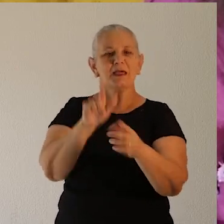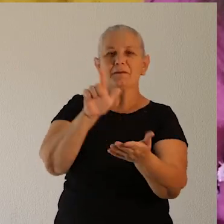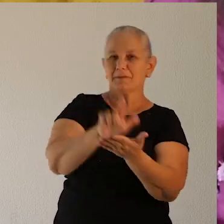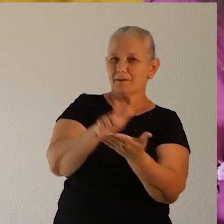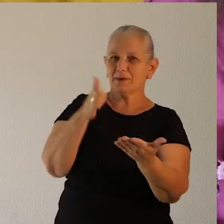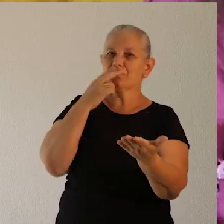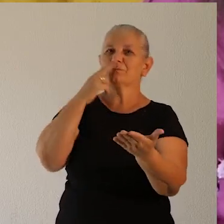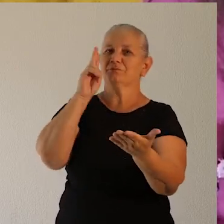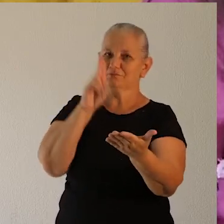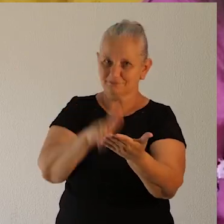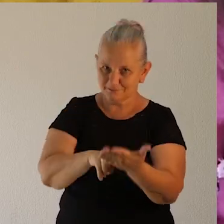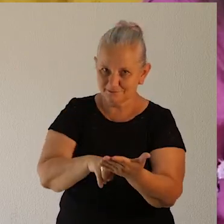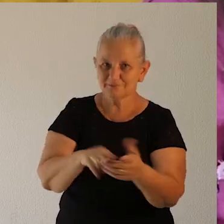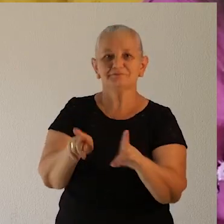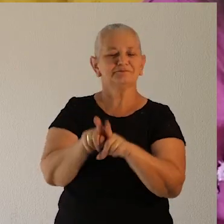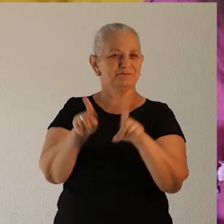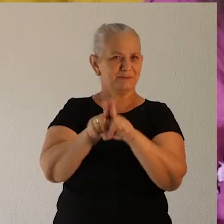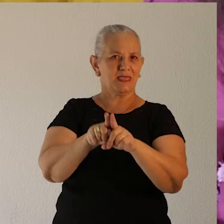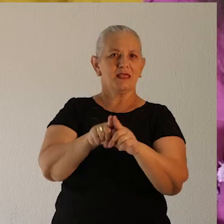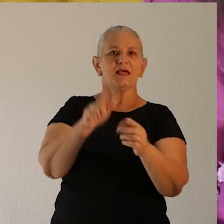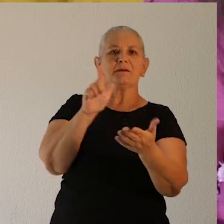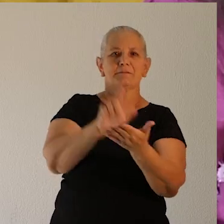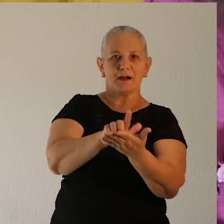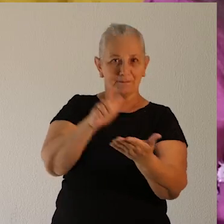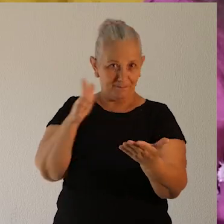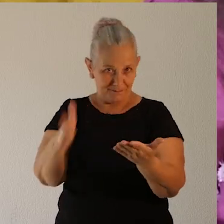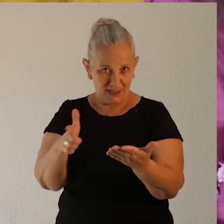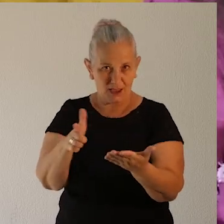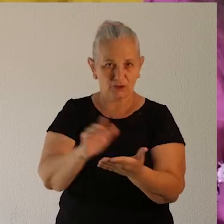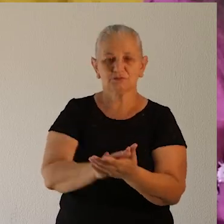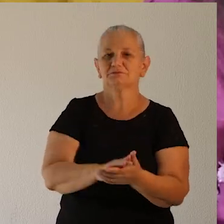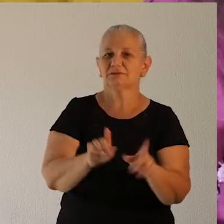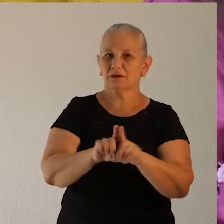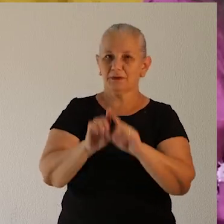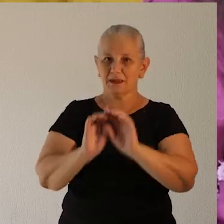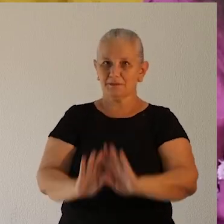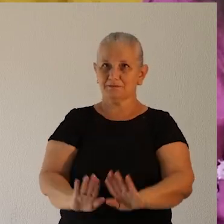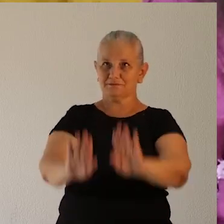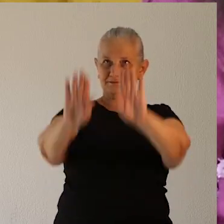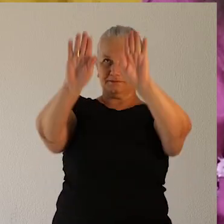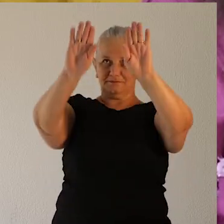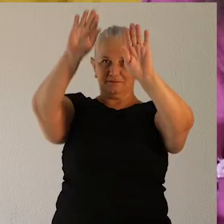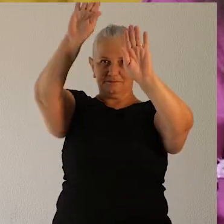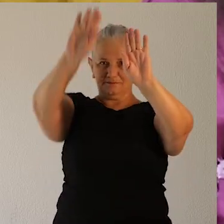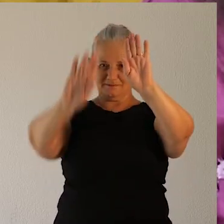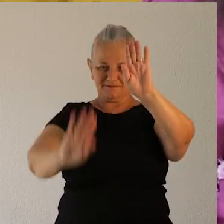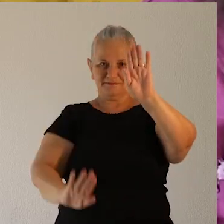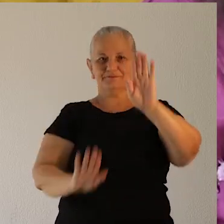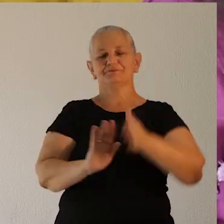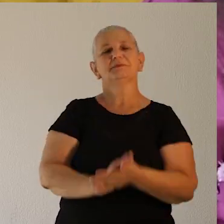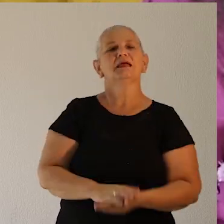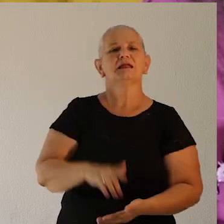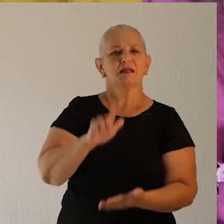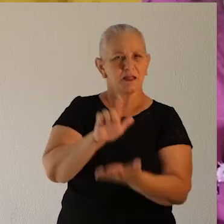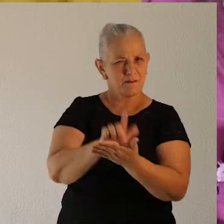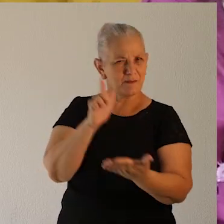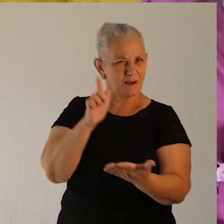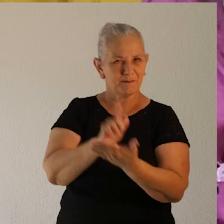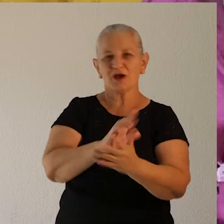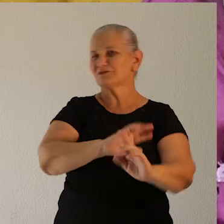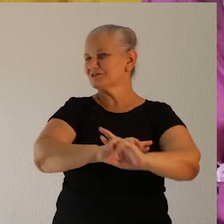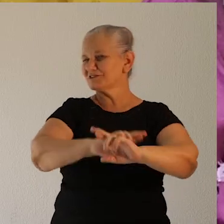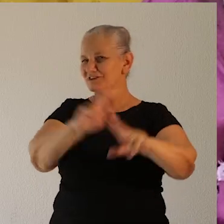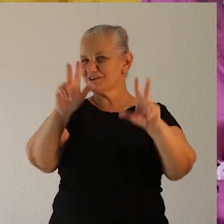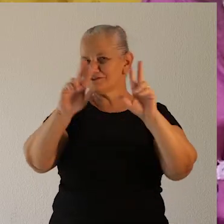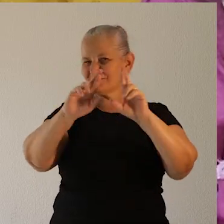carta pra Marta. Tem papel almaço pro Tasso. Tem papel parede pra Mercedes. Tem papel de todo